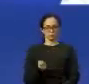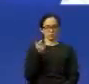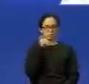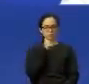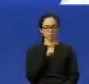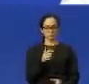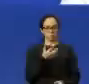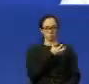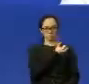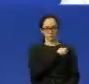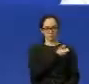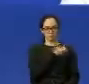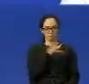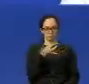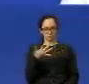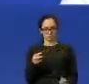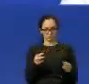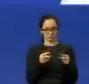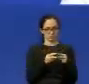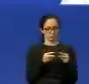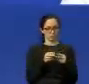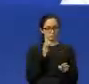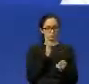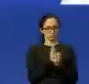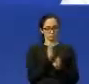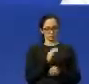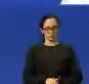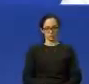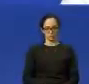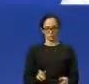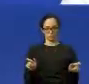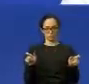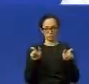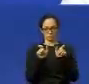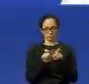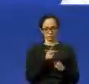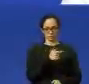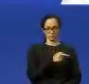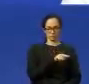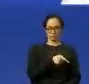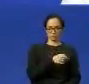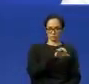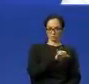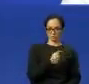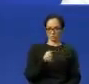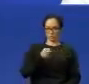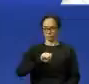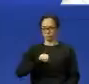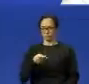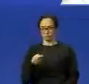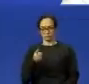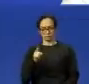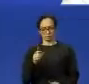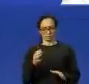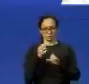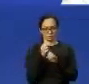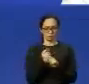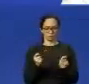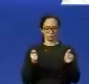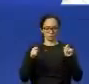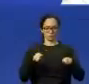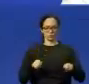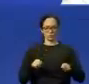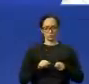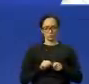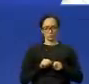número par de valores. Então, pegando os termos centrais, 7,9 e 8,1, calculando a média desses